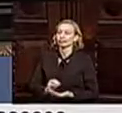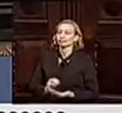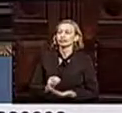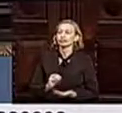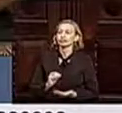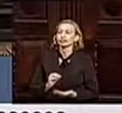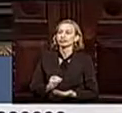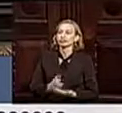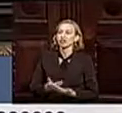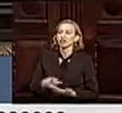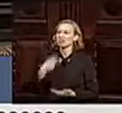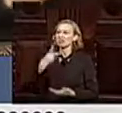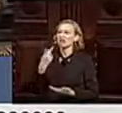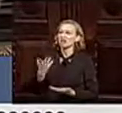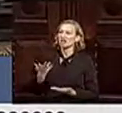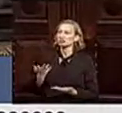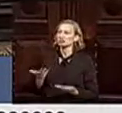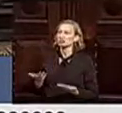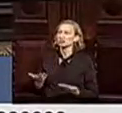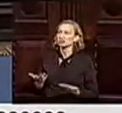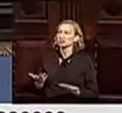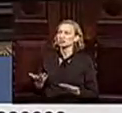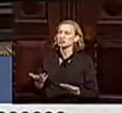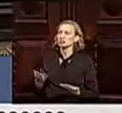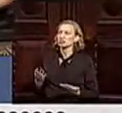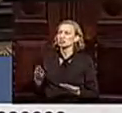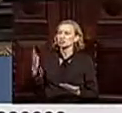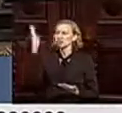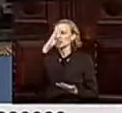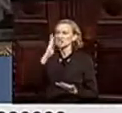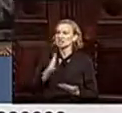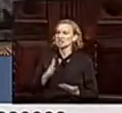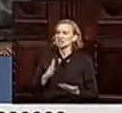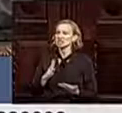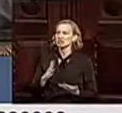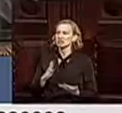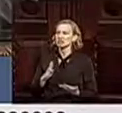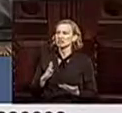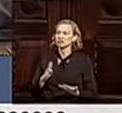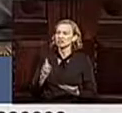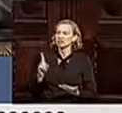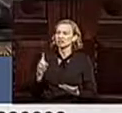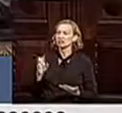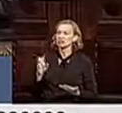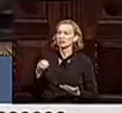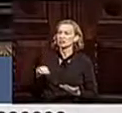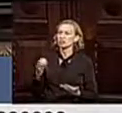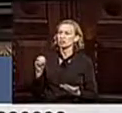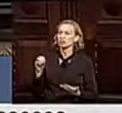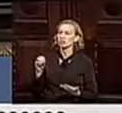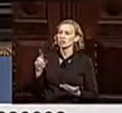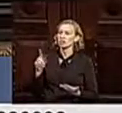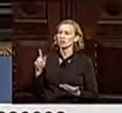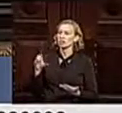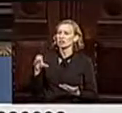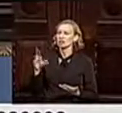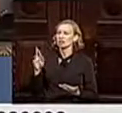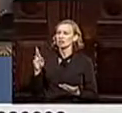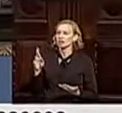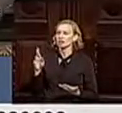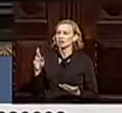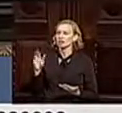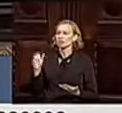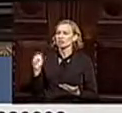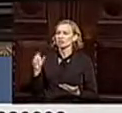e falando como se o Brasil vivesse uma democracia racial plena. Eu quero me insurgir contra essa fala, como educador, como